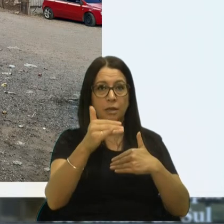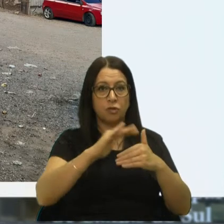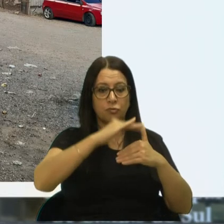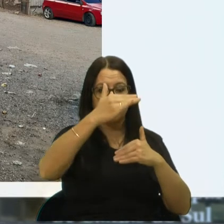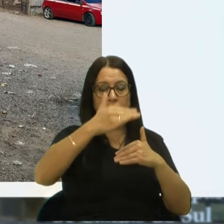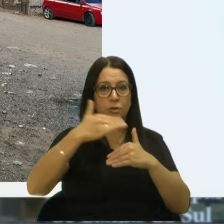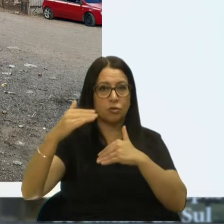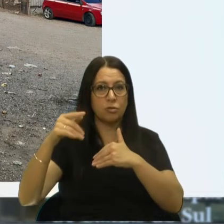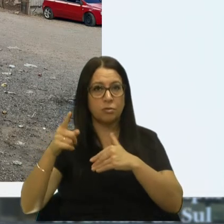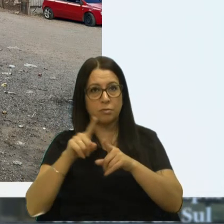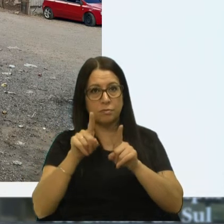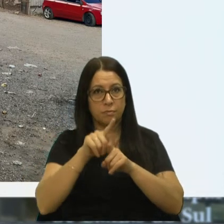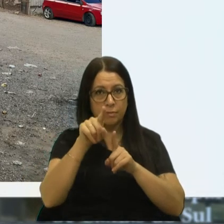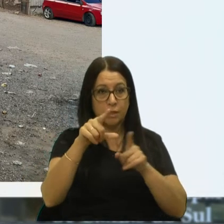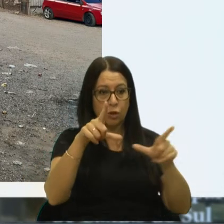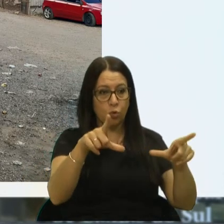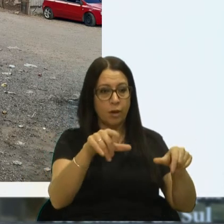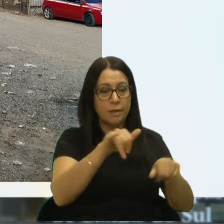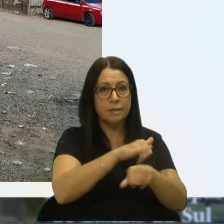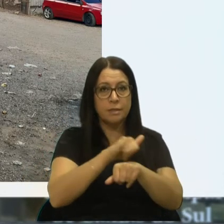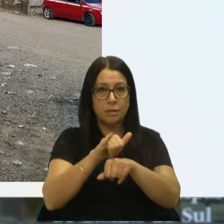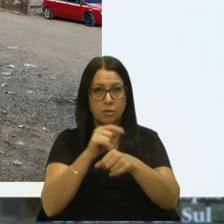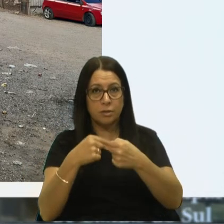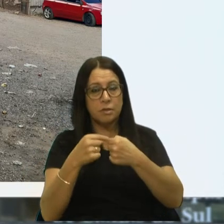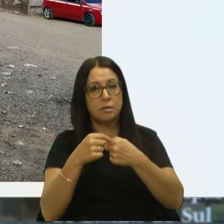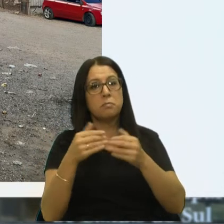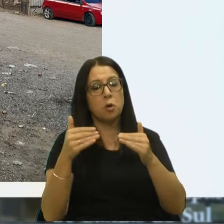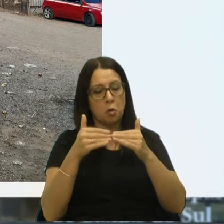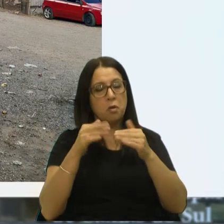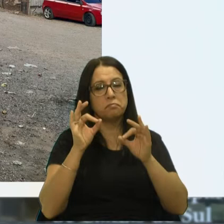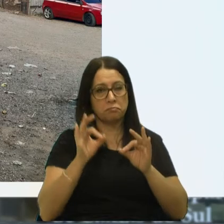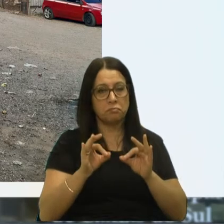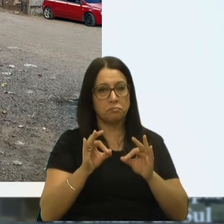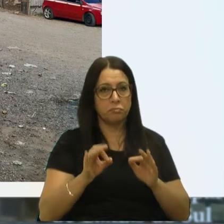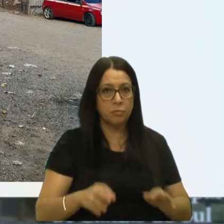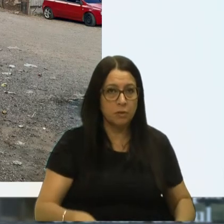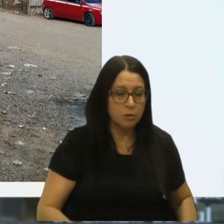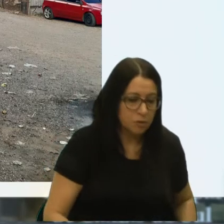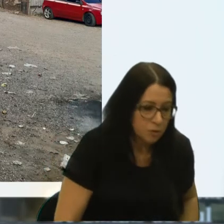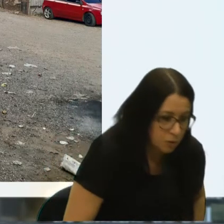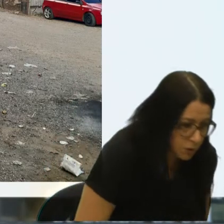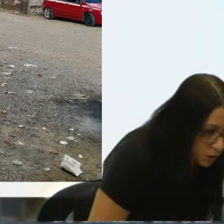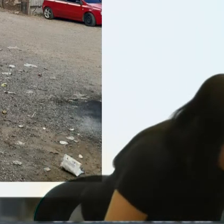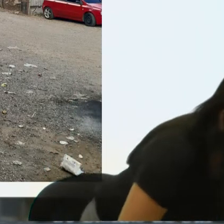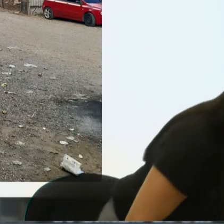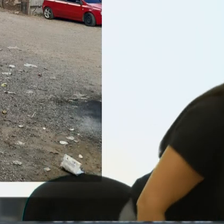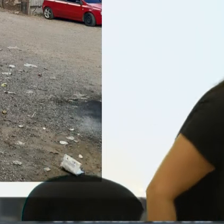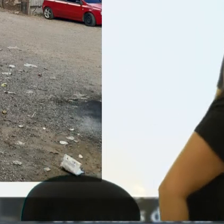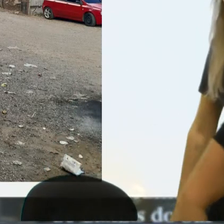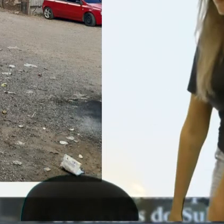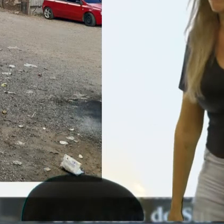metálicas tipo caliça em pontos estratégicos da cidade. Concordo plenamente com eles. Eu conheço